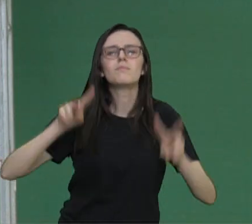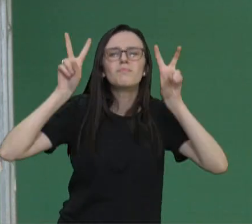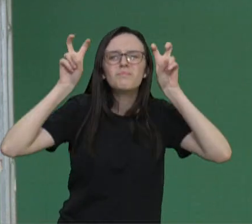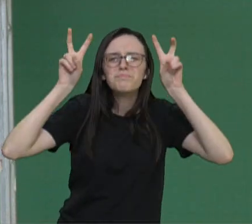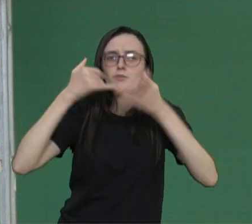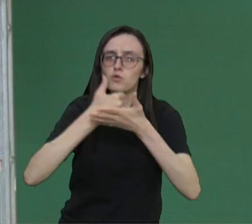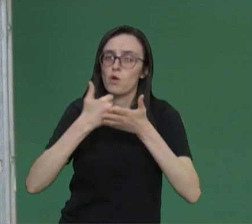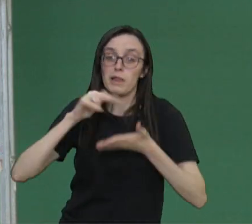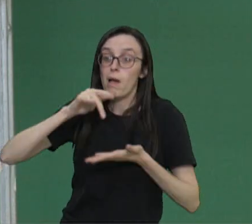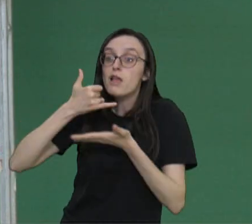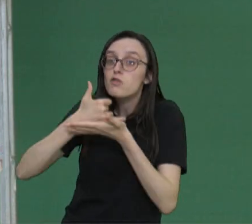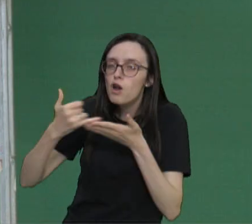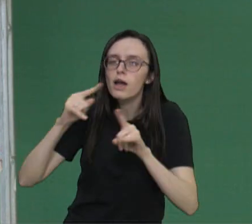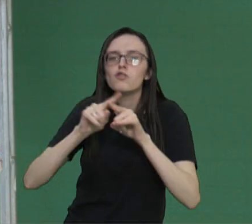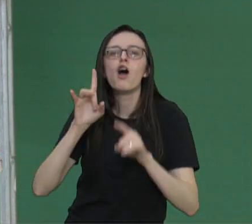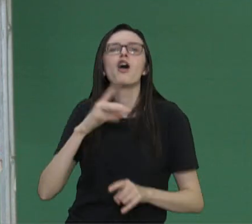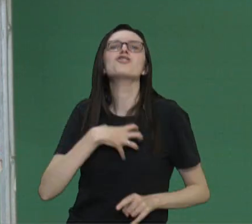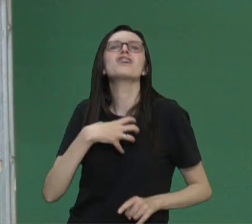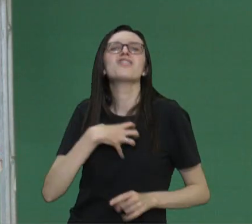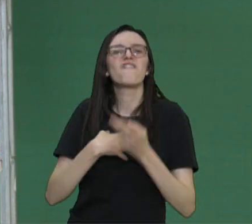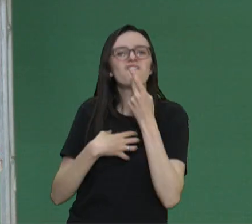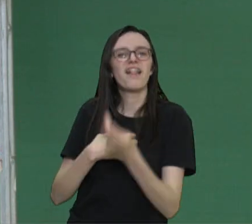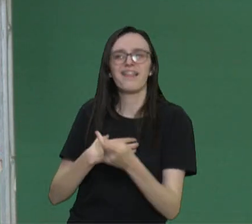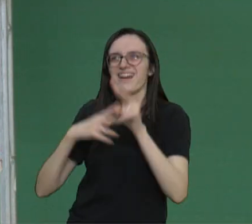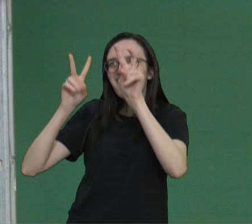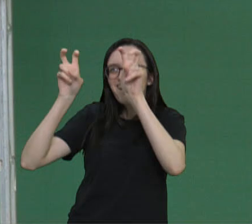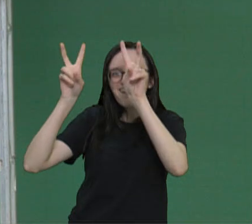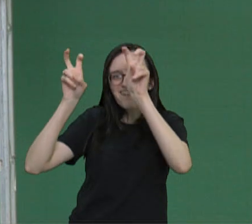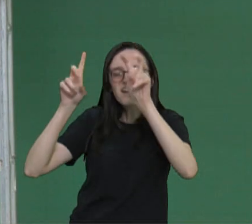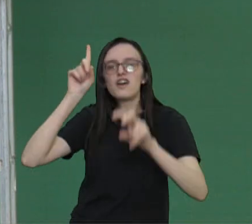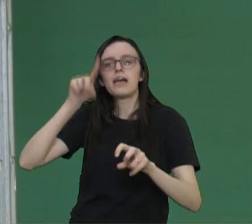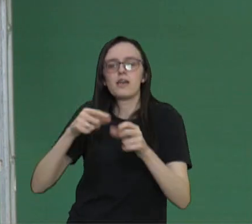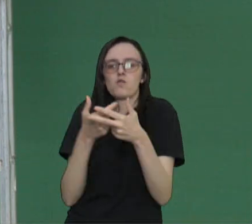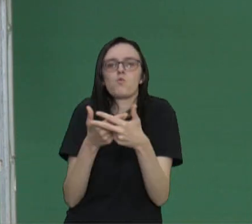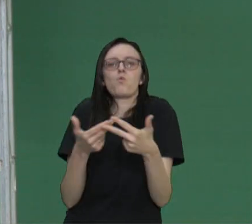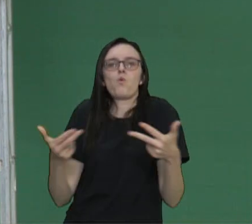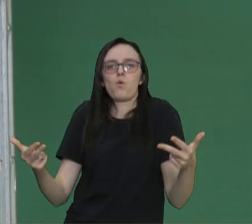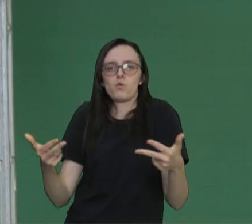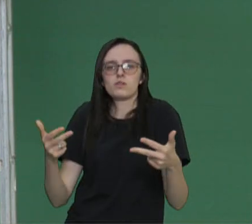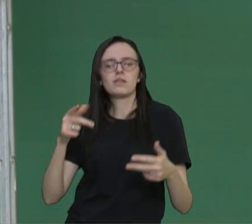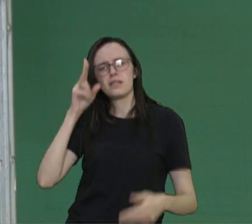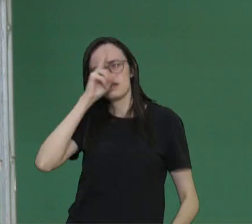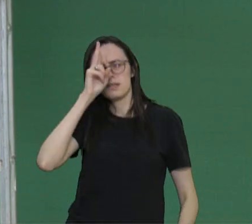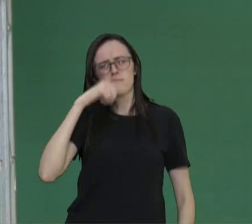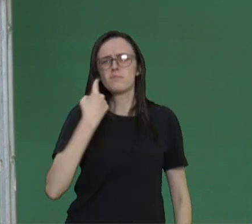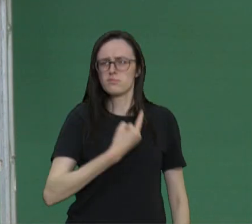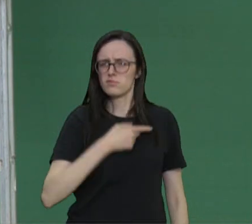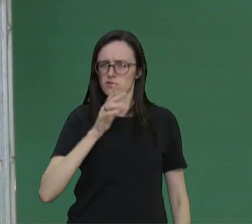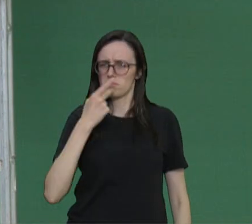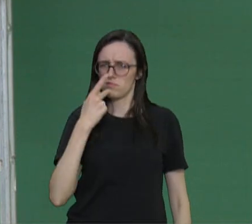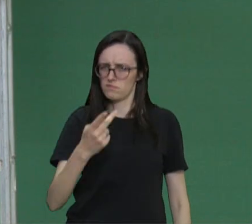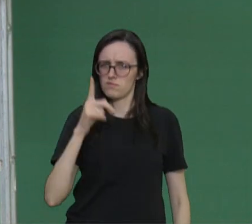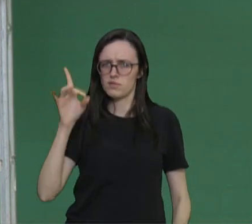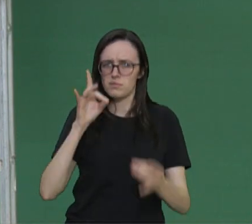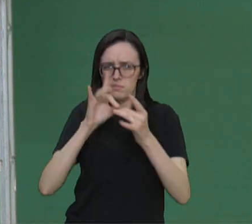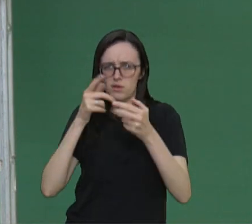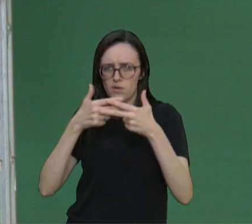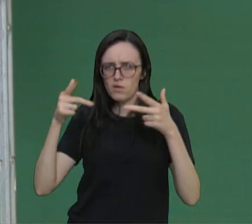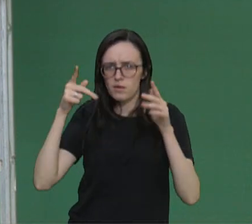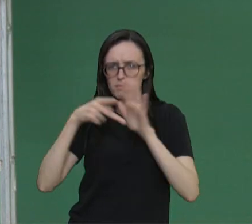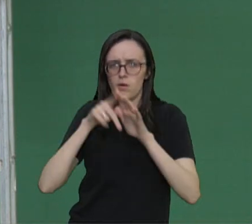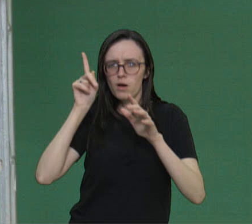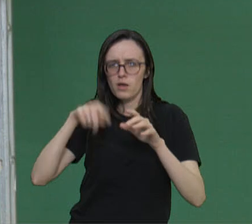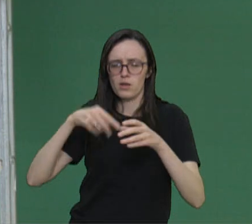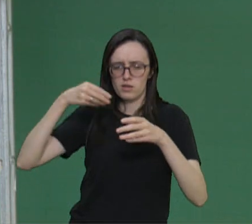do sertão, né? Que seriam essas drogas? Seriam especiarias, né? Então, lembra que nós falávamos das especiarias da Índia, né?